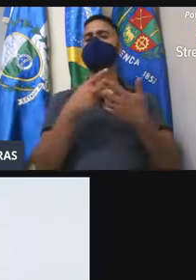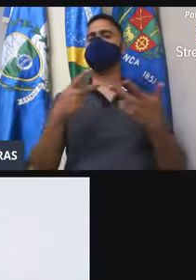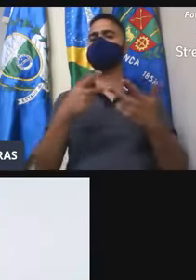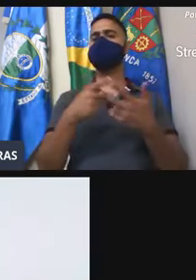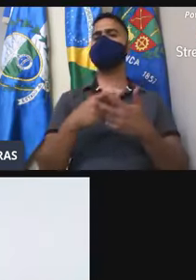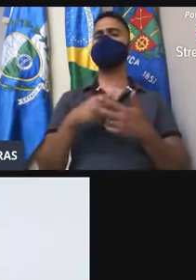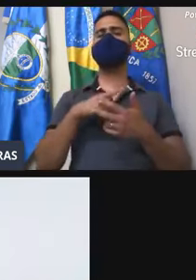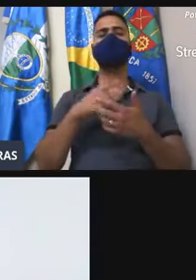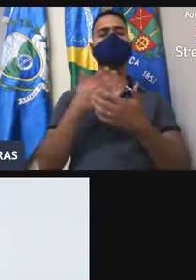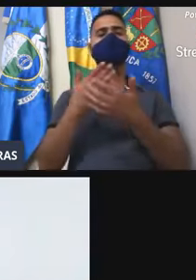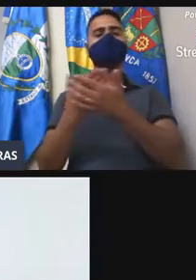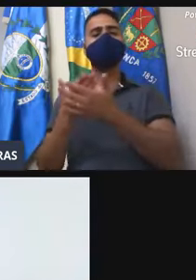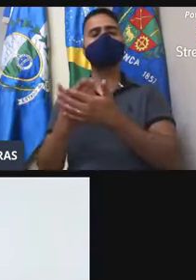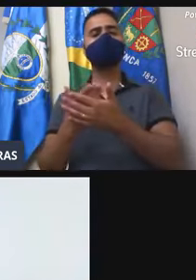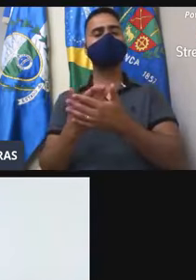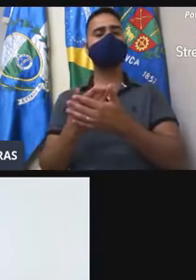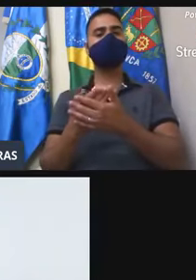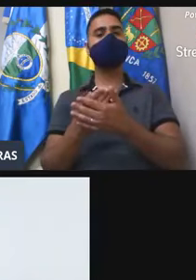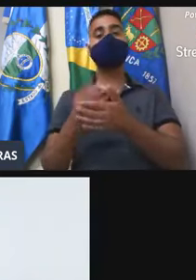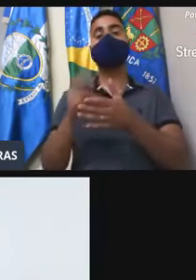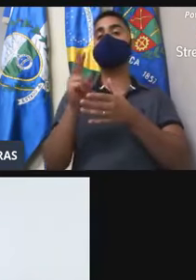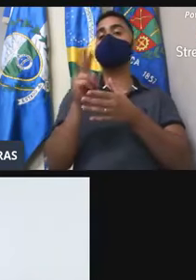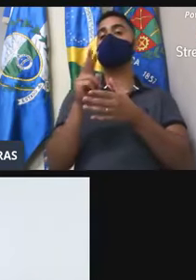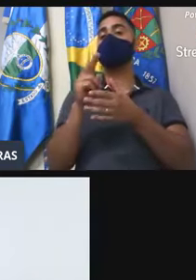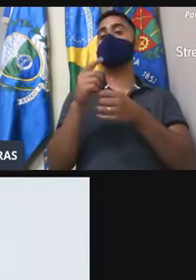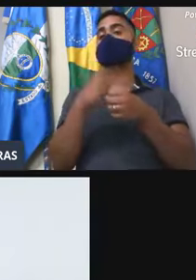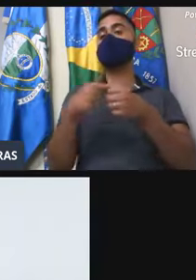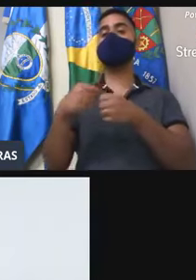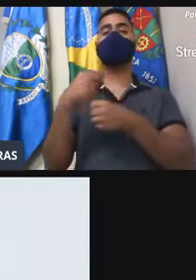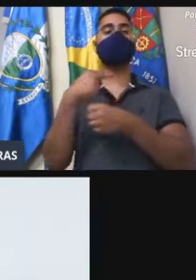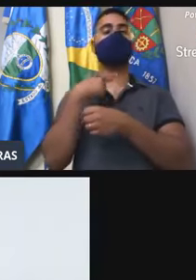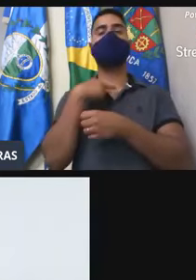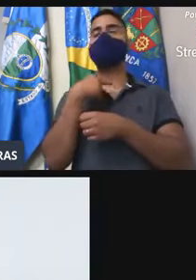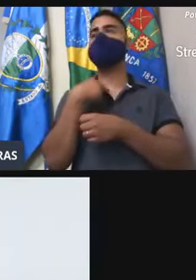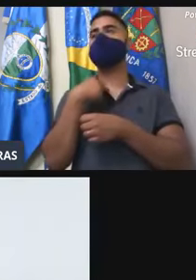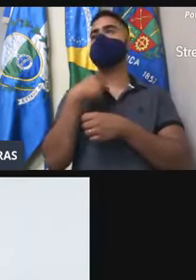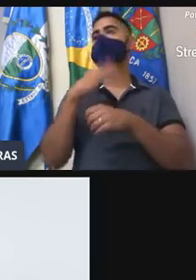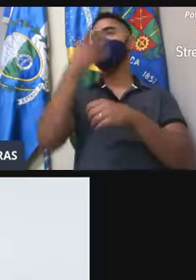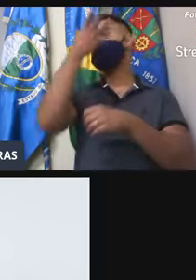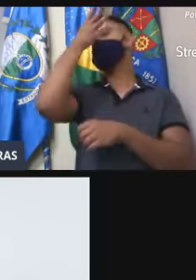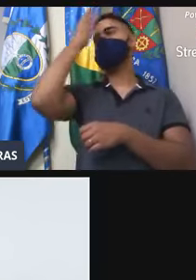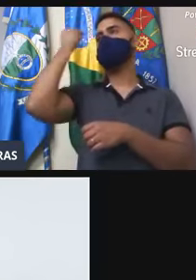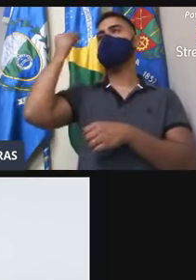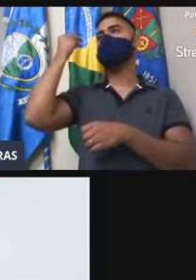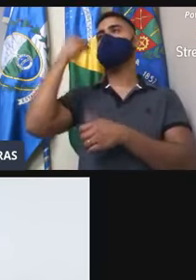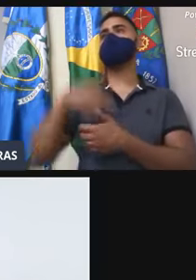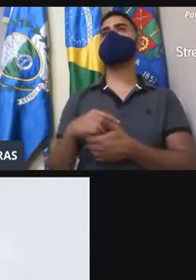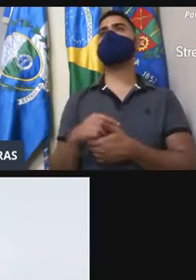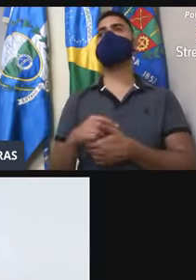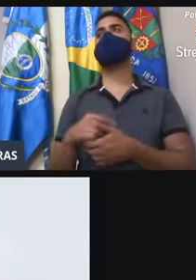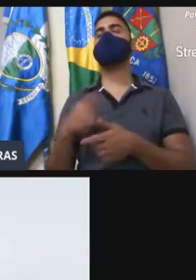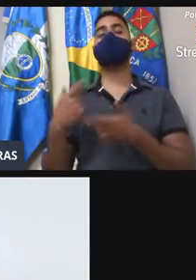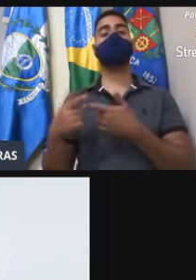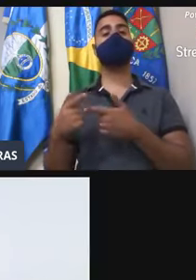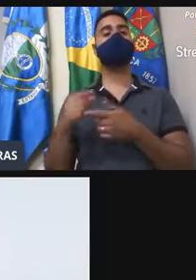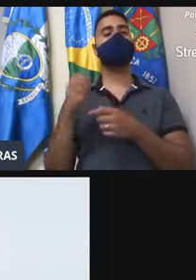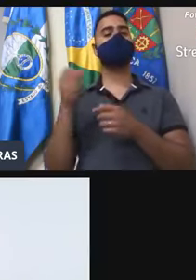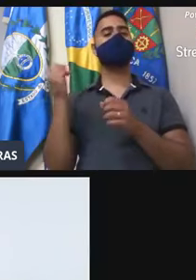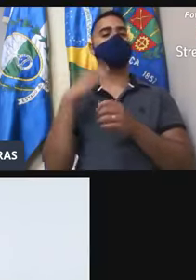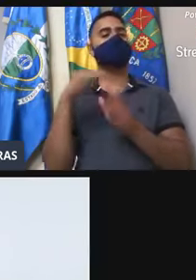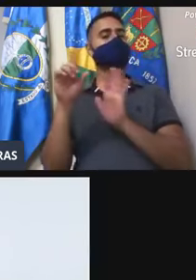um estudo, em que o município não pode deixar de estar atento nem essa casa, porque é uma nova